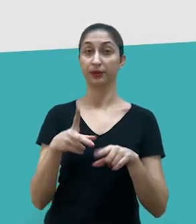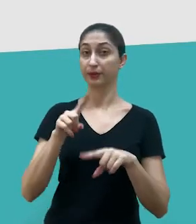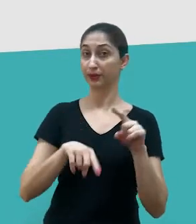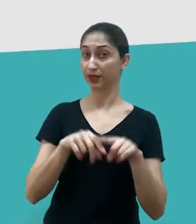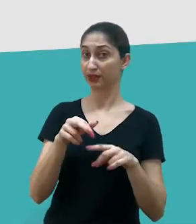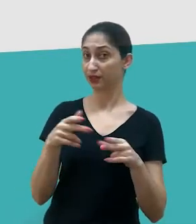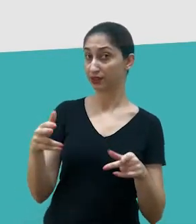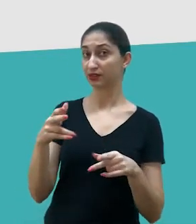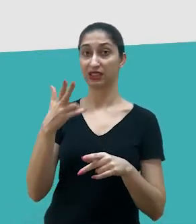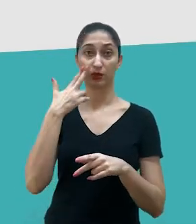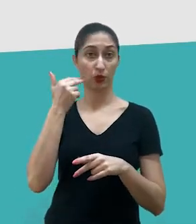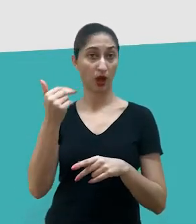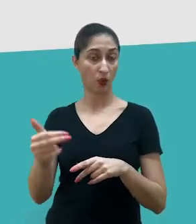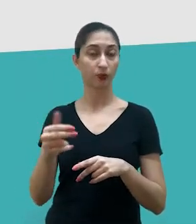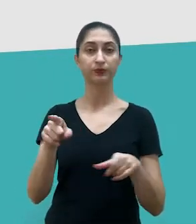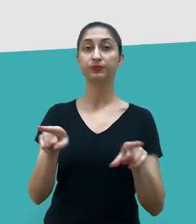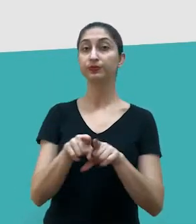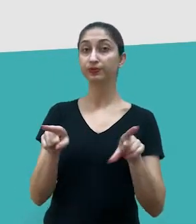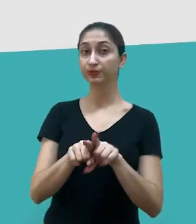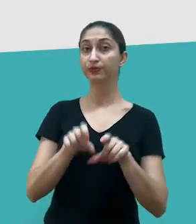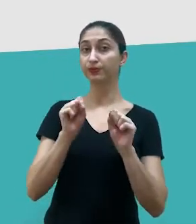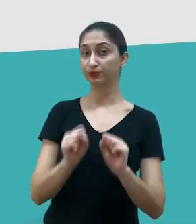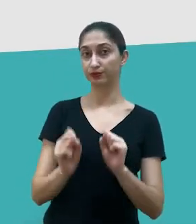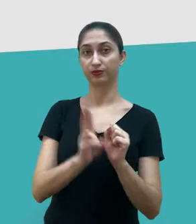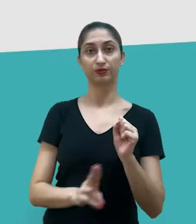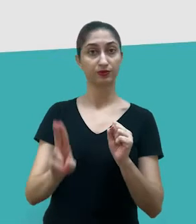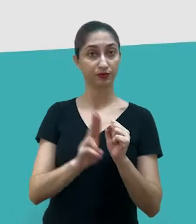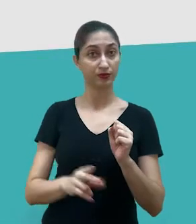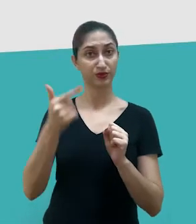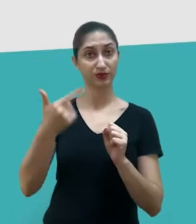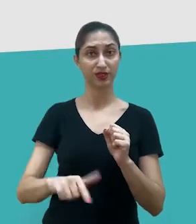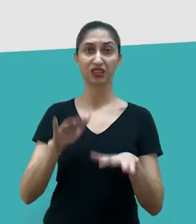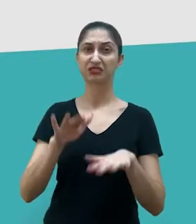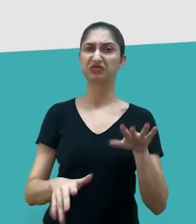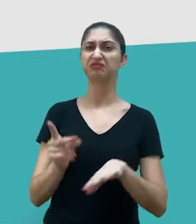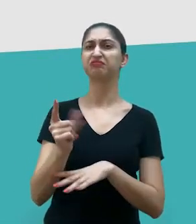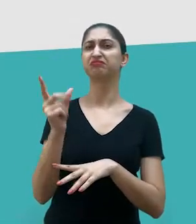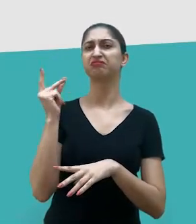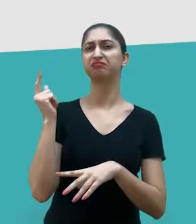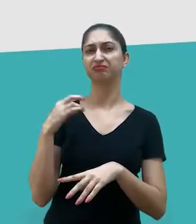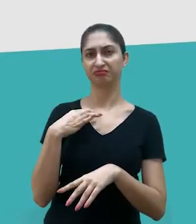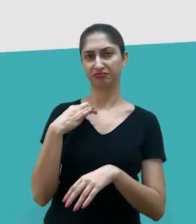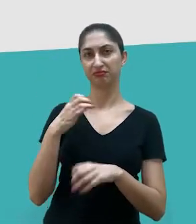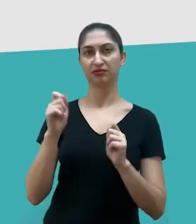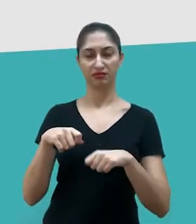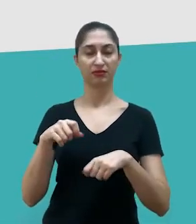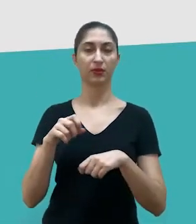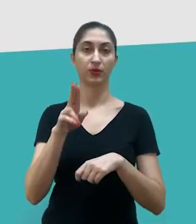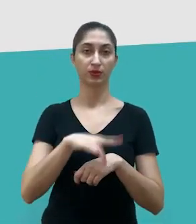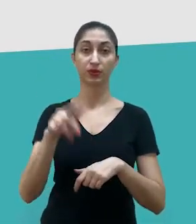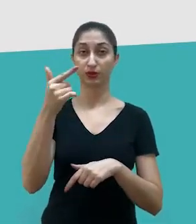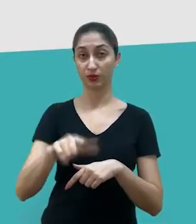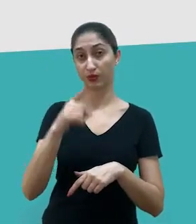mais naturais e como que a gente ainda pode reutilizar aquilo que já foi do passado. Primeiro, eu gostaria de mostrar